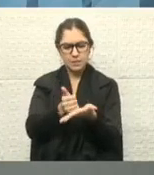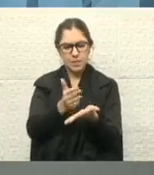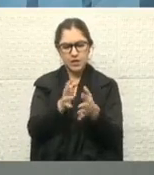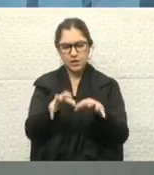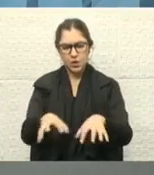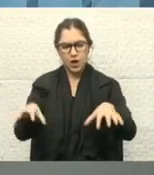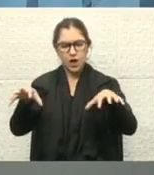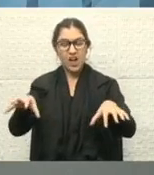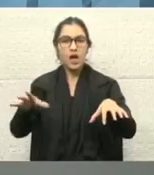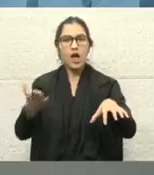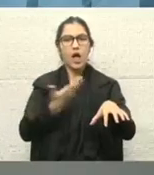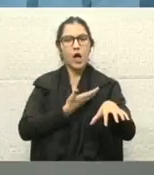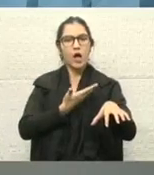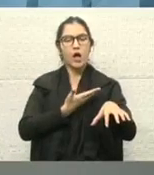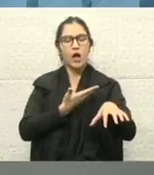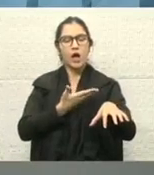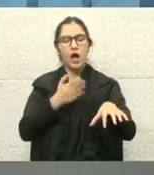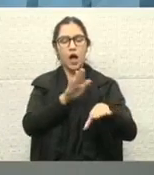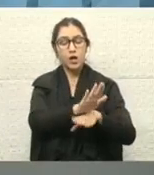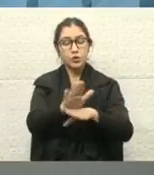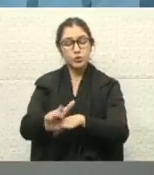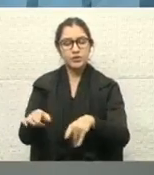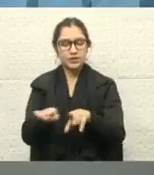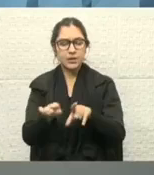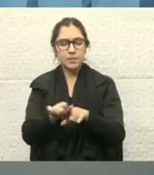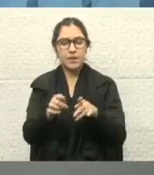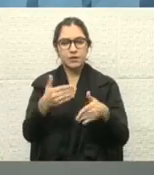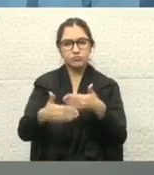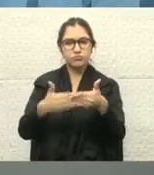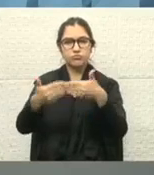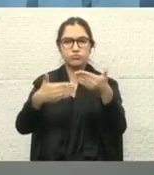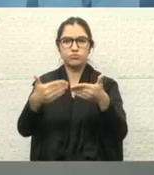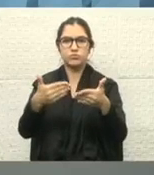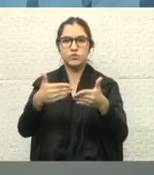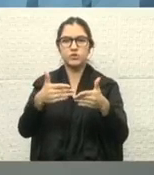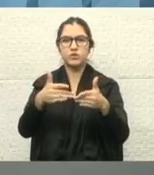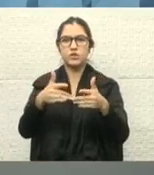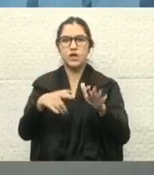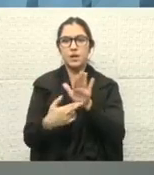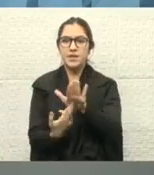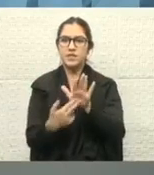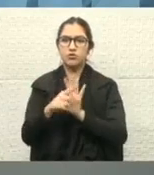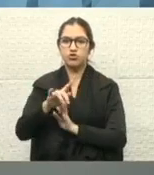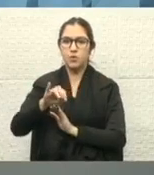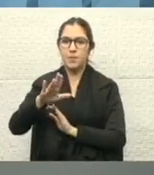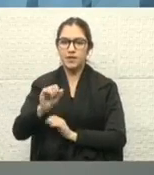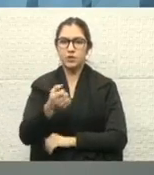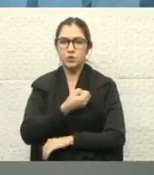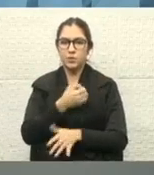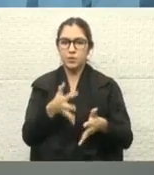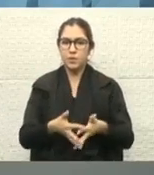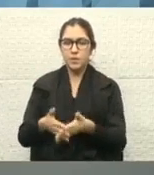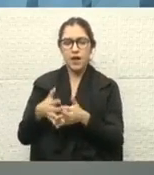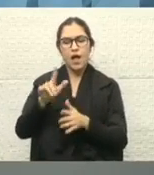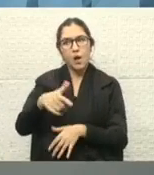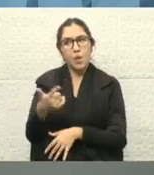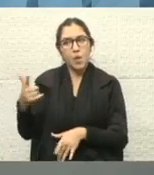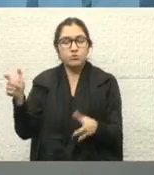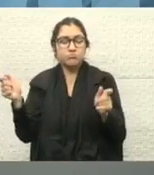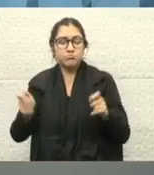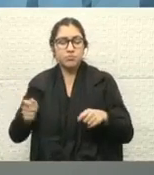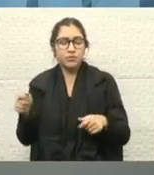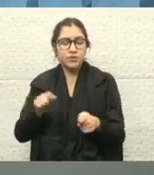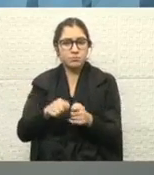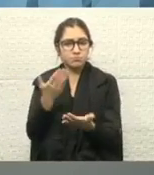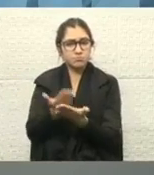vai nos auxiliar também na construção da representação geométrica de um número complexo, que é uma outra possibilidade